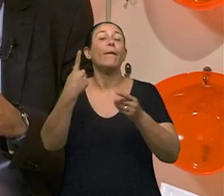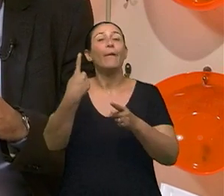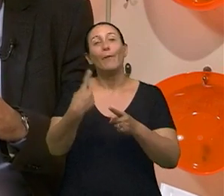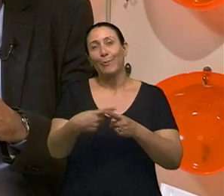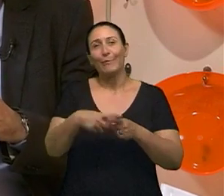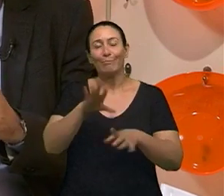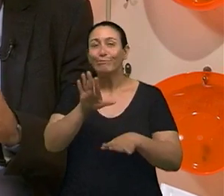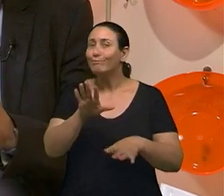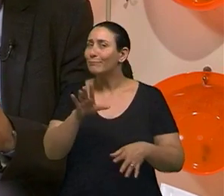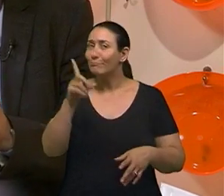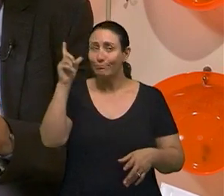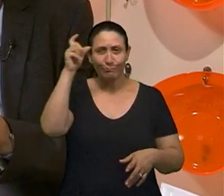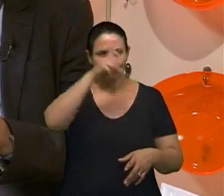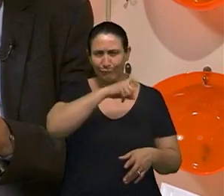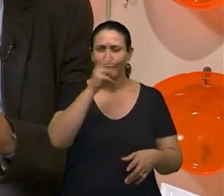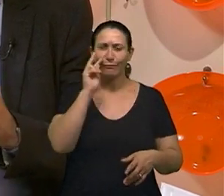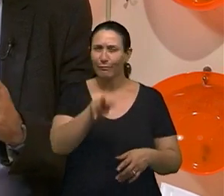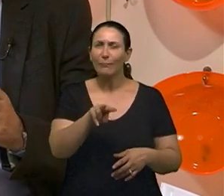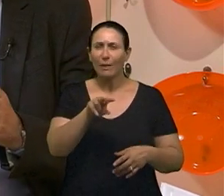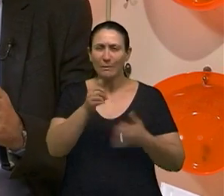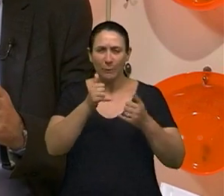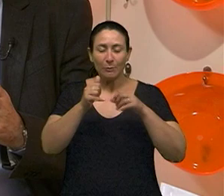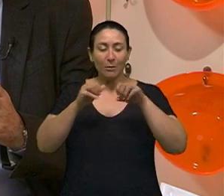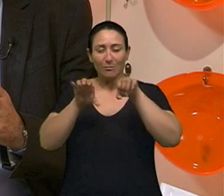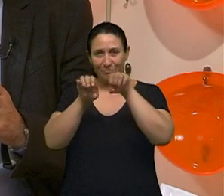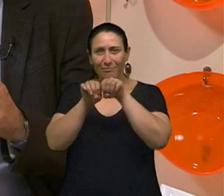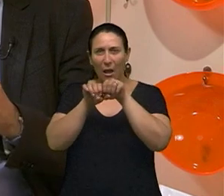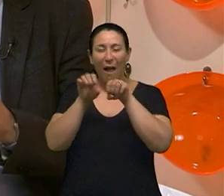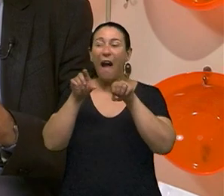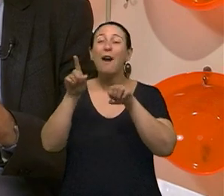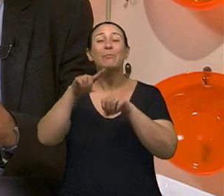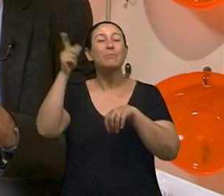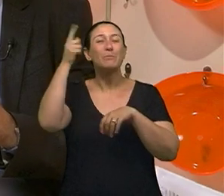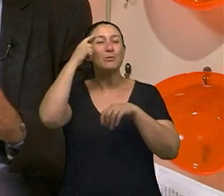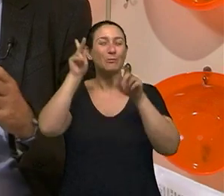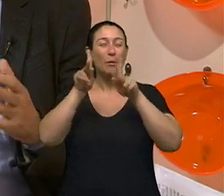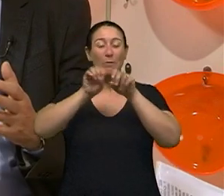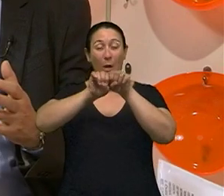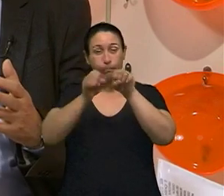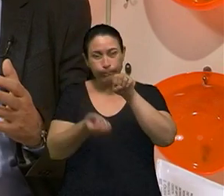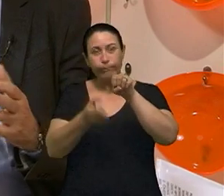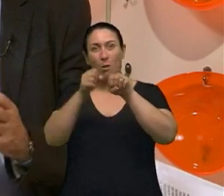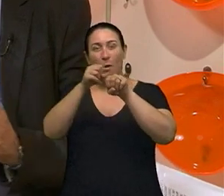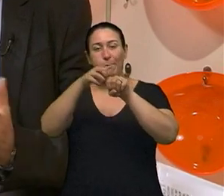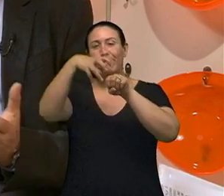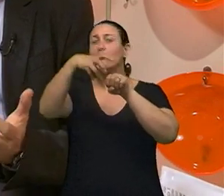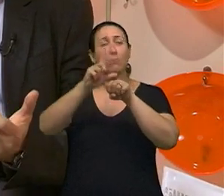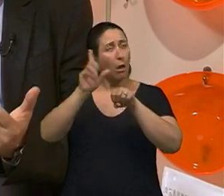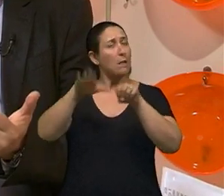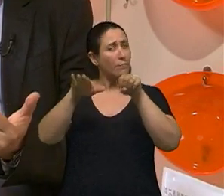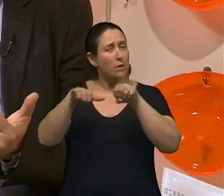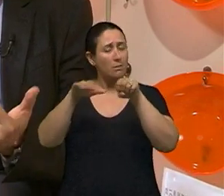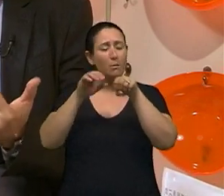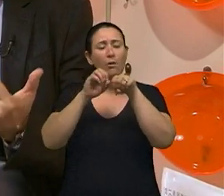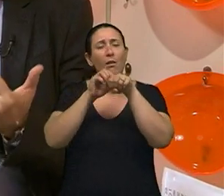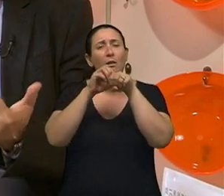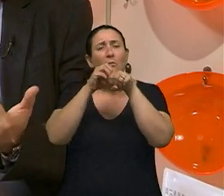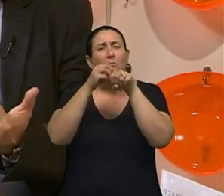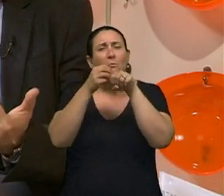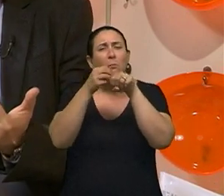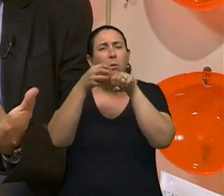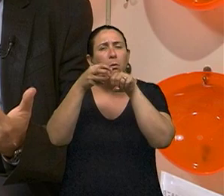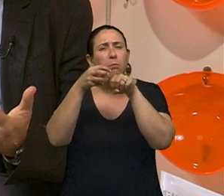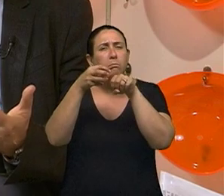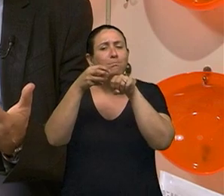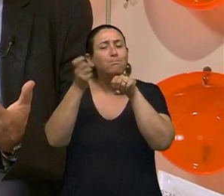Porque raramente um aneurisma bem pequeno ele rompe ele antes de romper ele cresce tá então o aneurisma pequeno nós